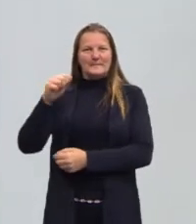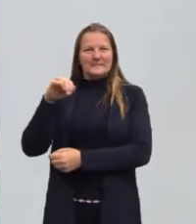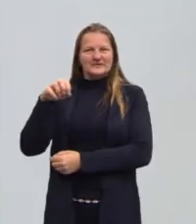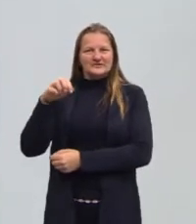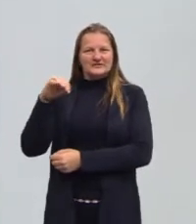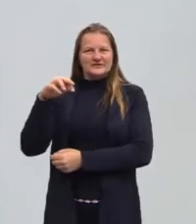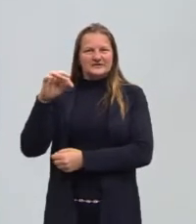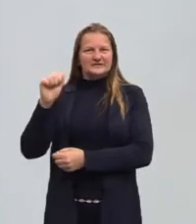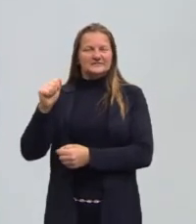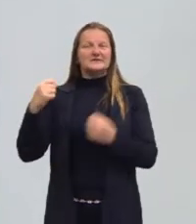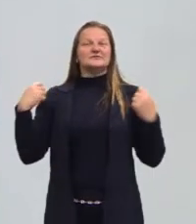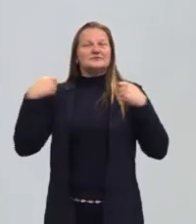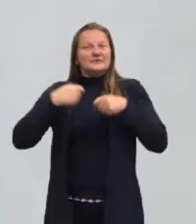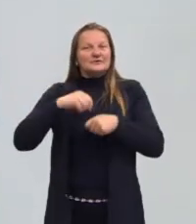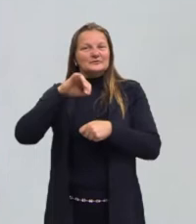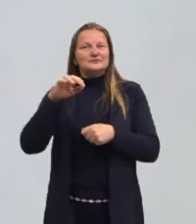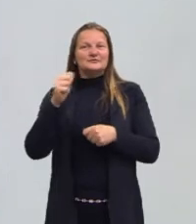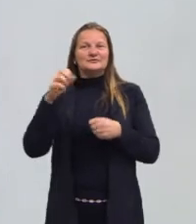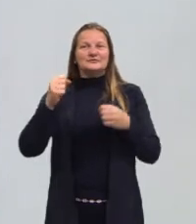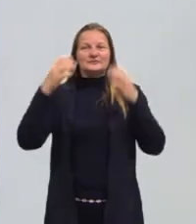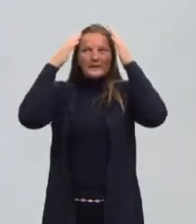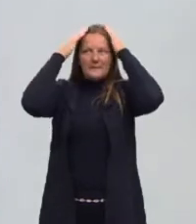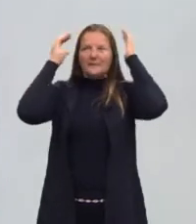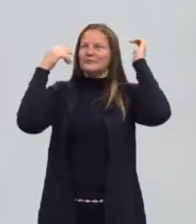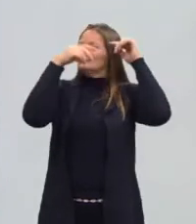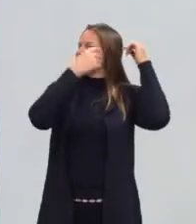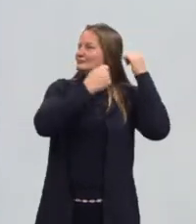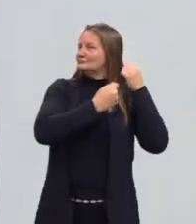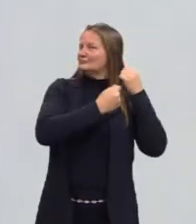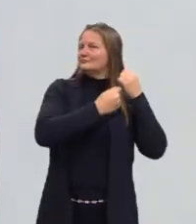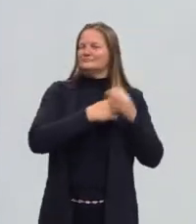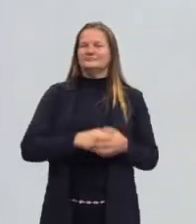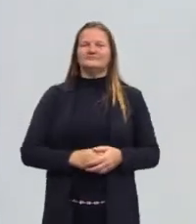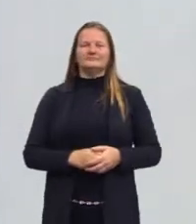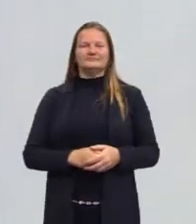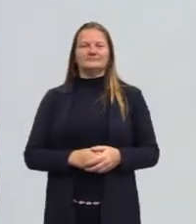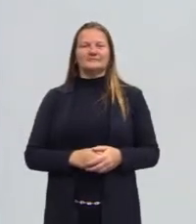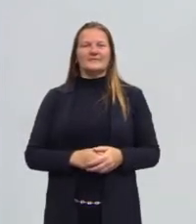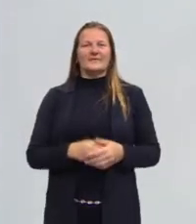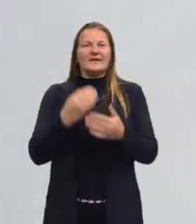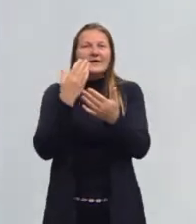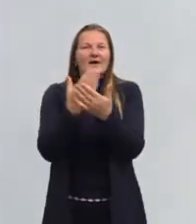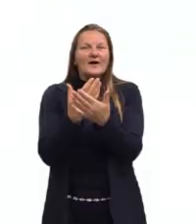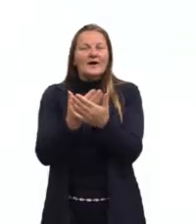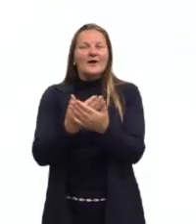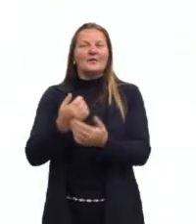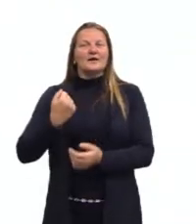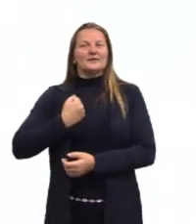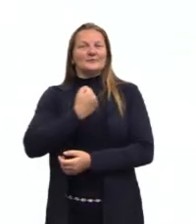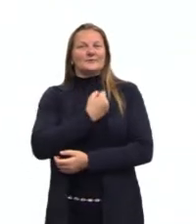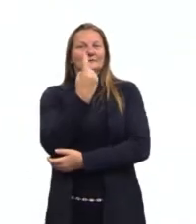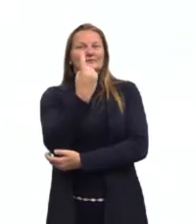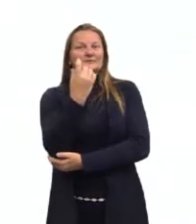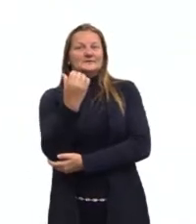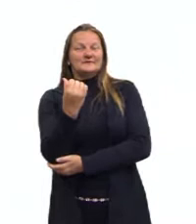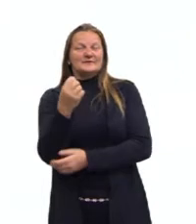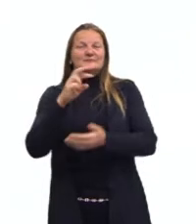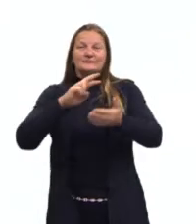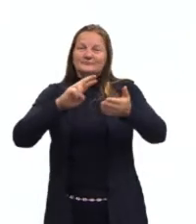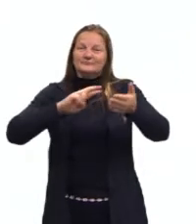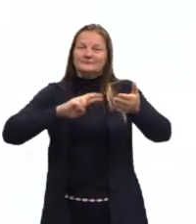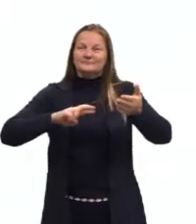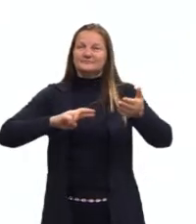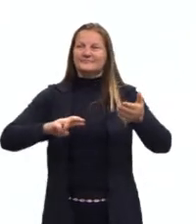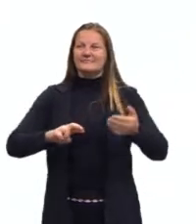E uma jaqueta jeans e os cabelos presos e vamos para nossa aula 16 de redação